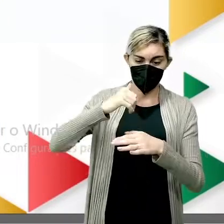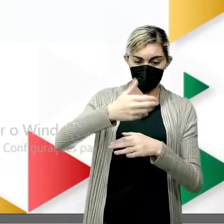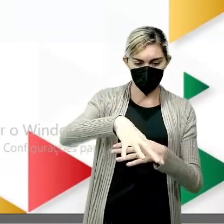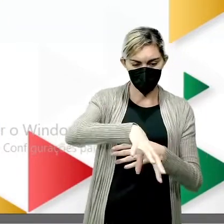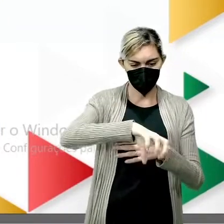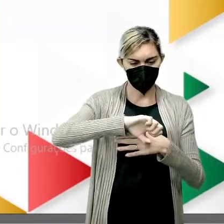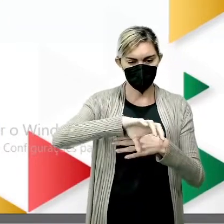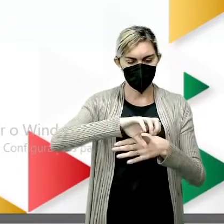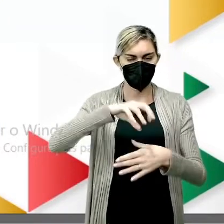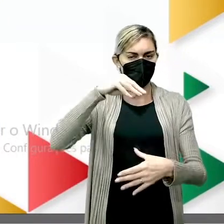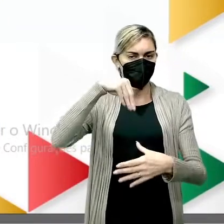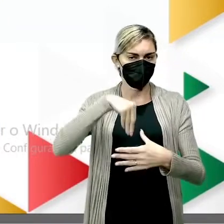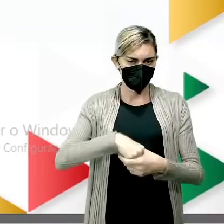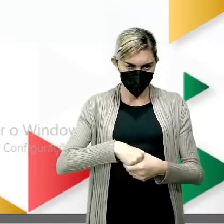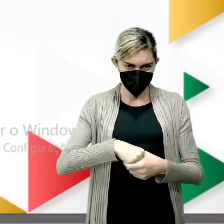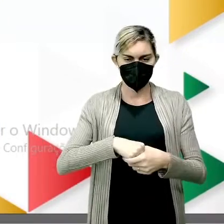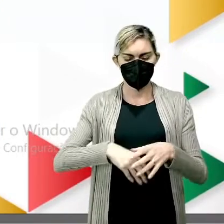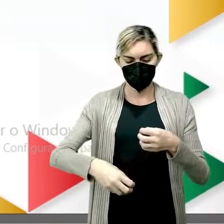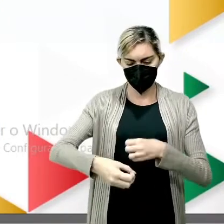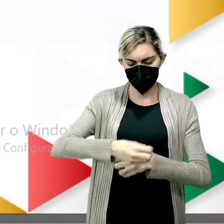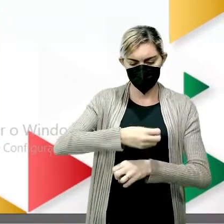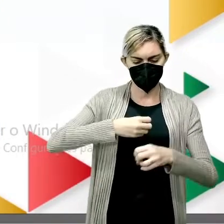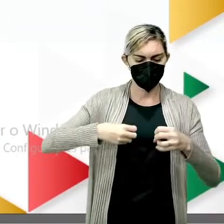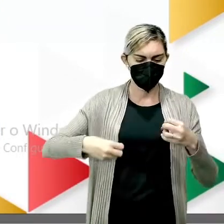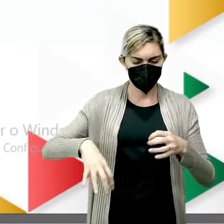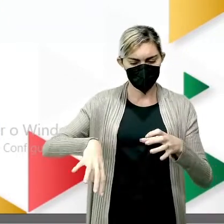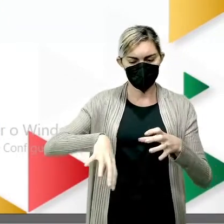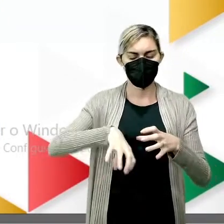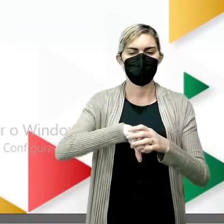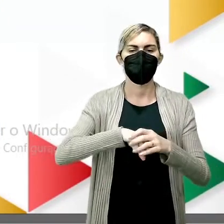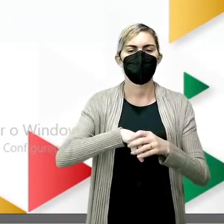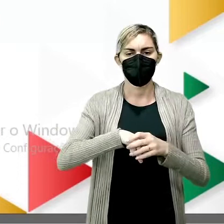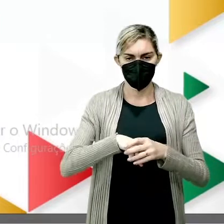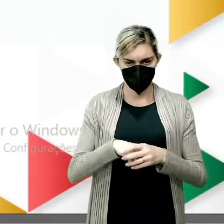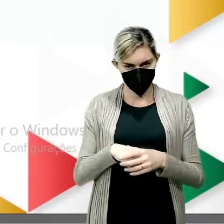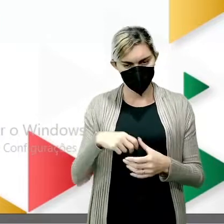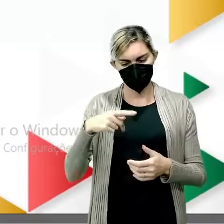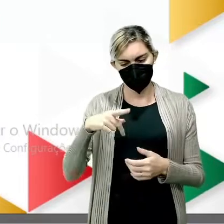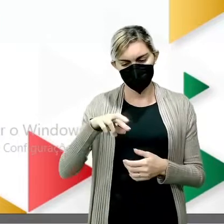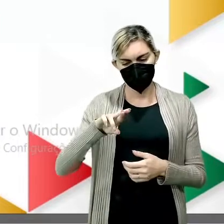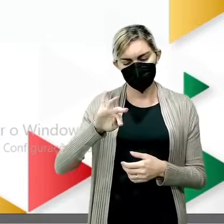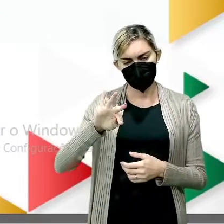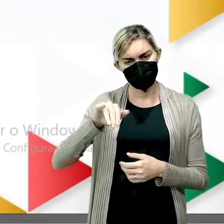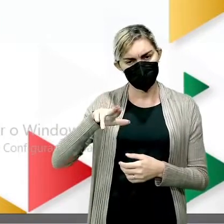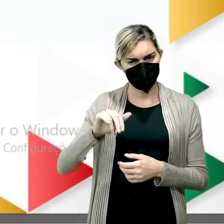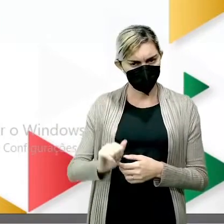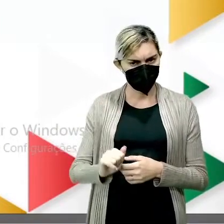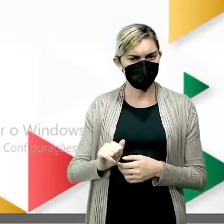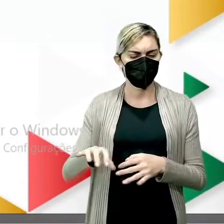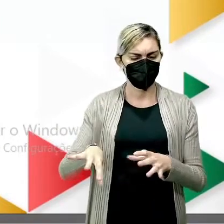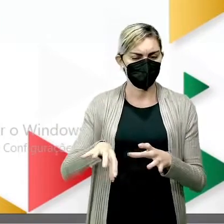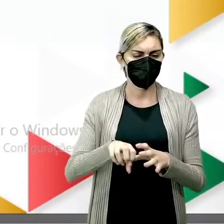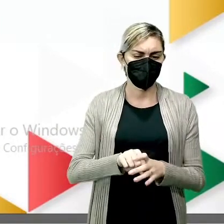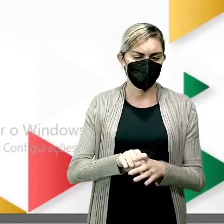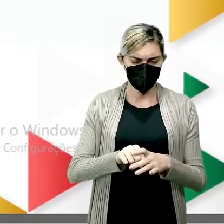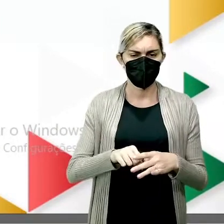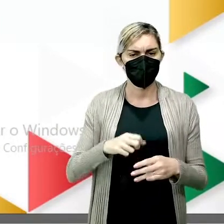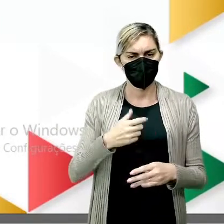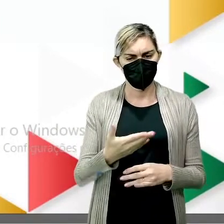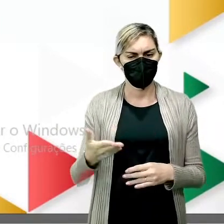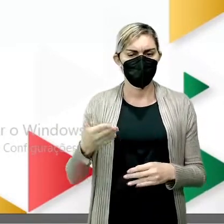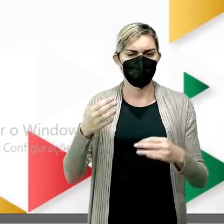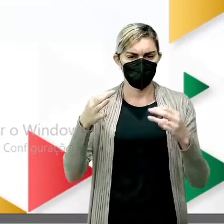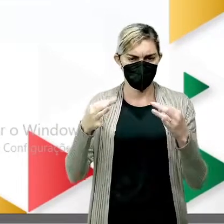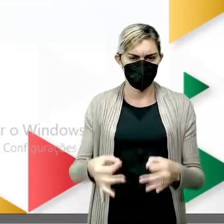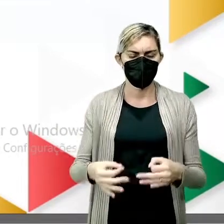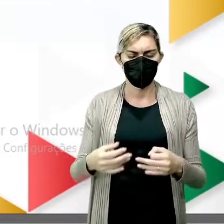O que está no exterior vai passar justamente pela proteína carregadora, que ele irá carregar justamente para o